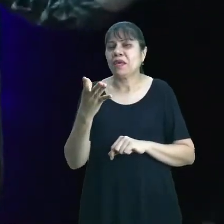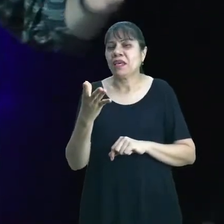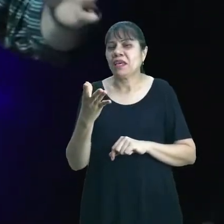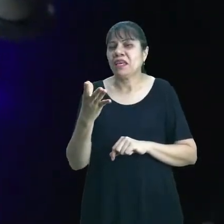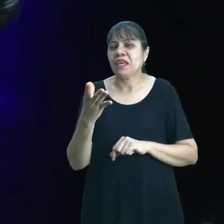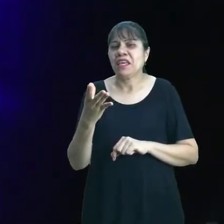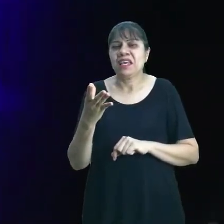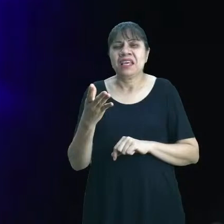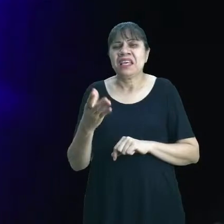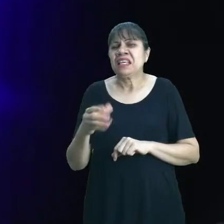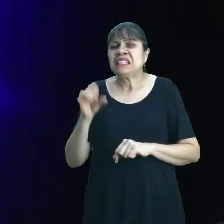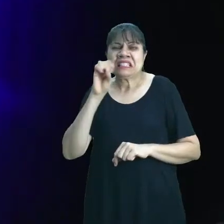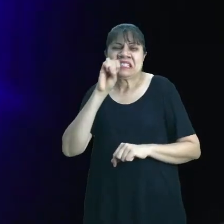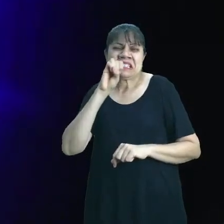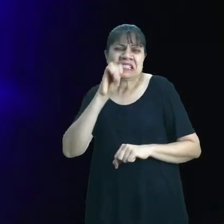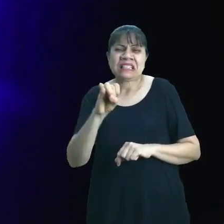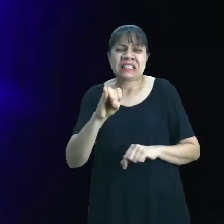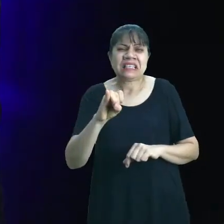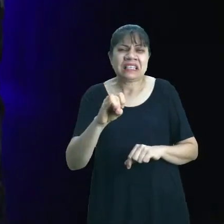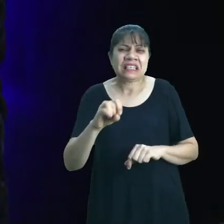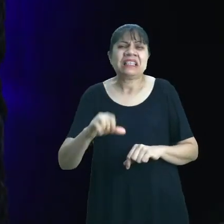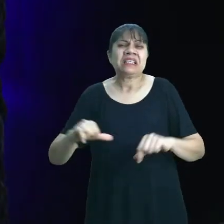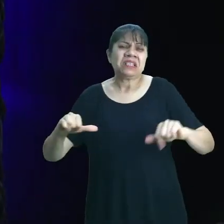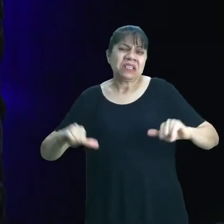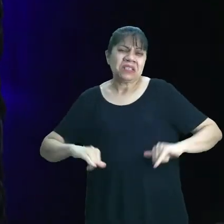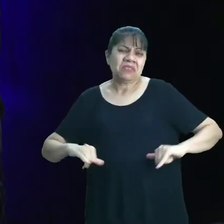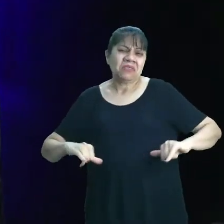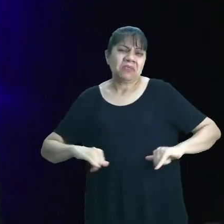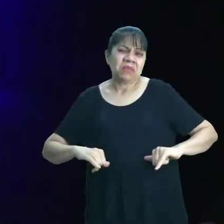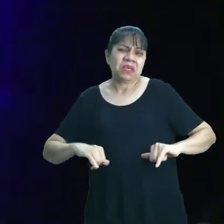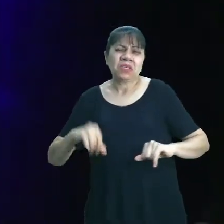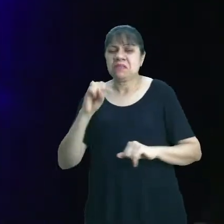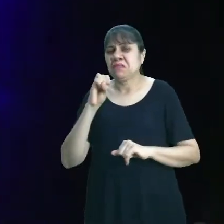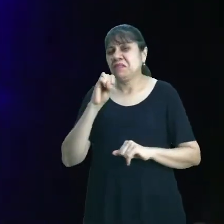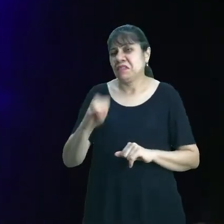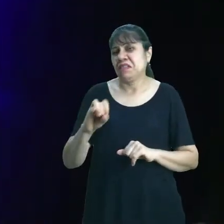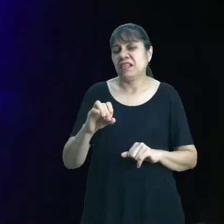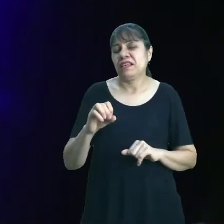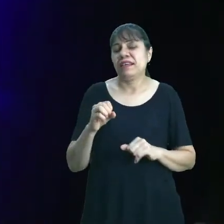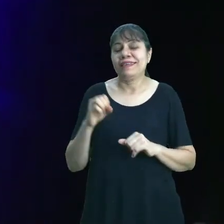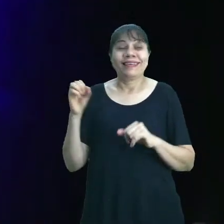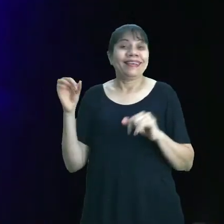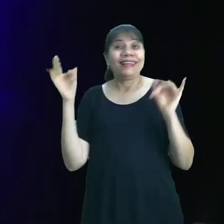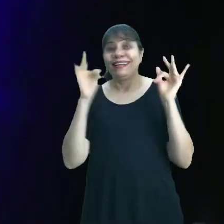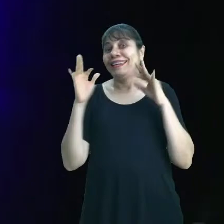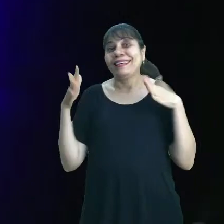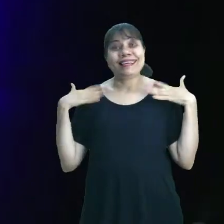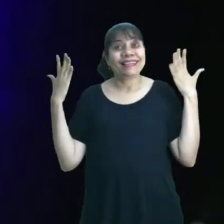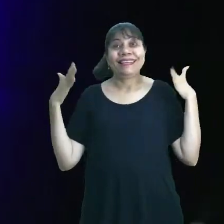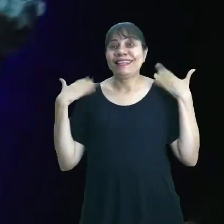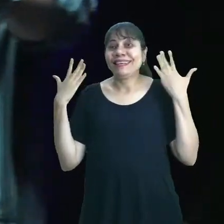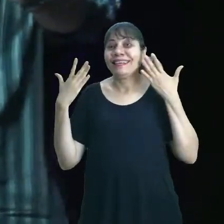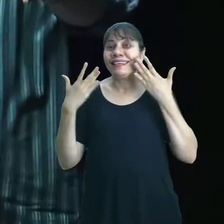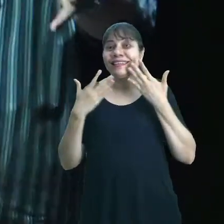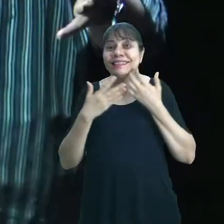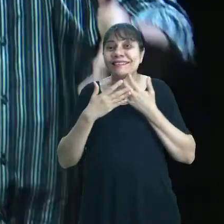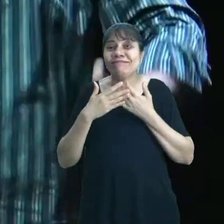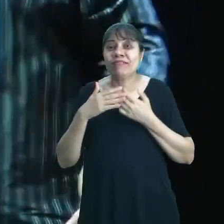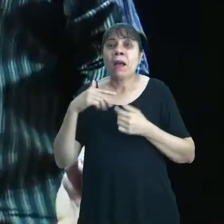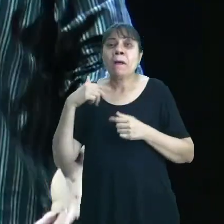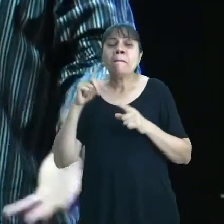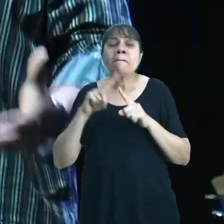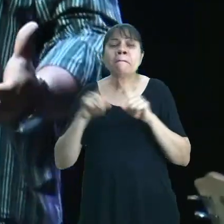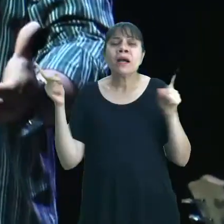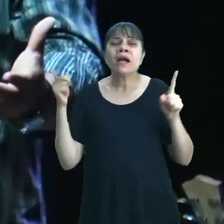de outro ao redor da sua vida. Mas quando a gente olha, parece que o temor